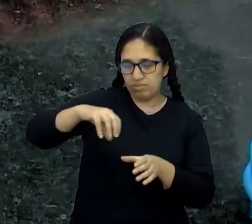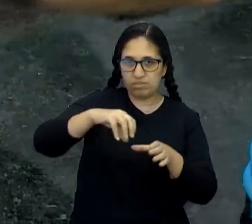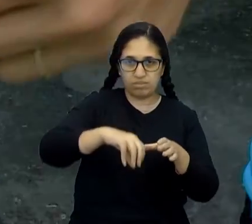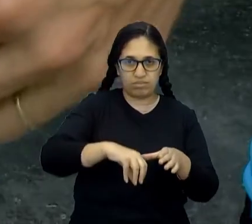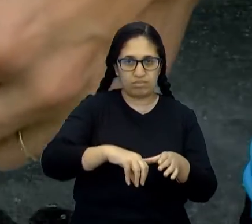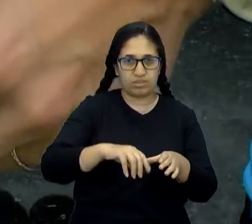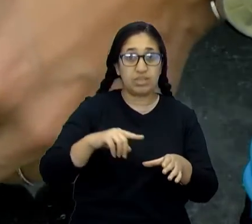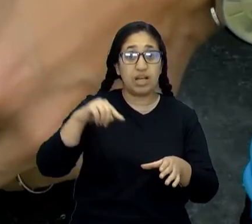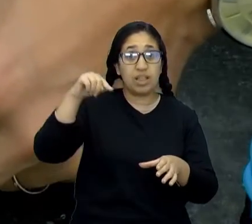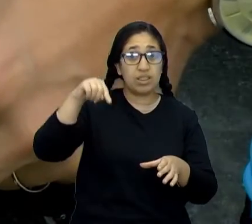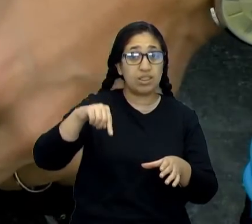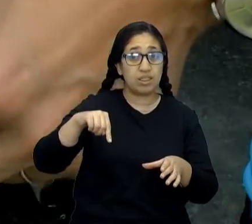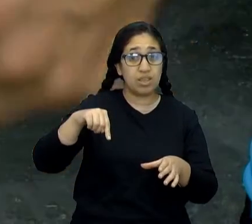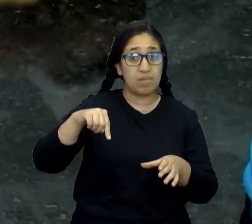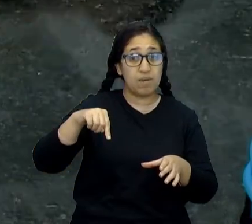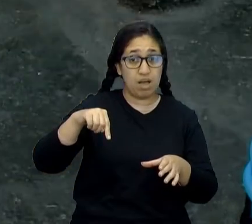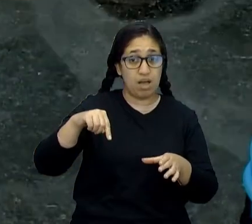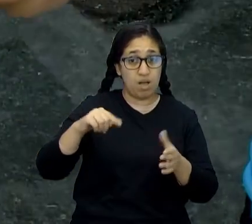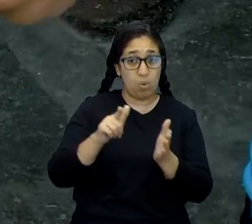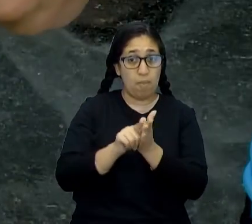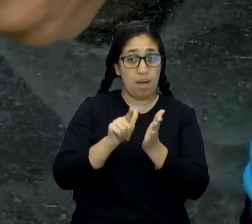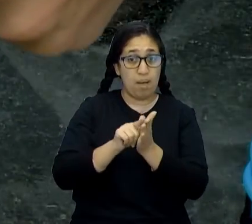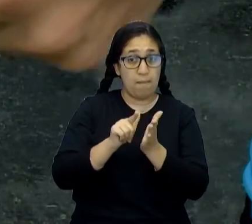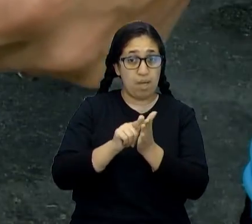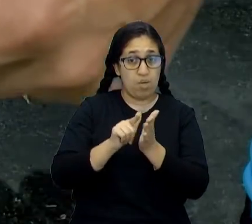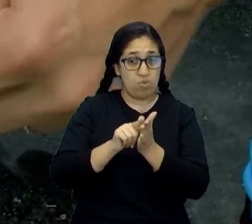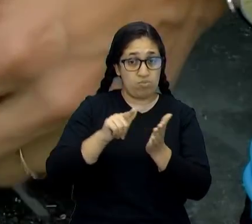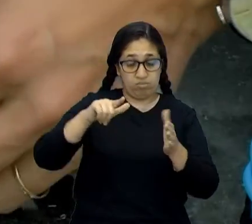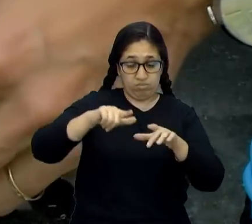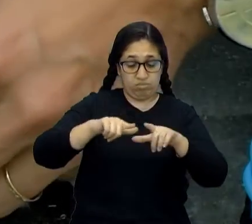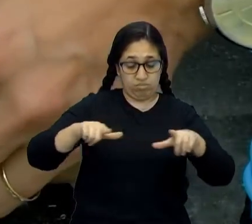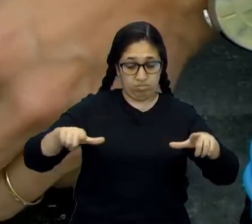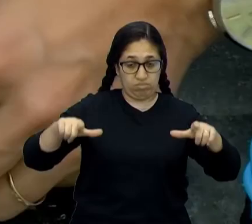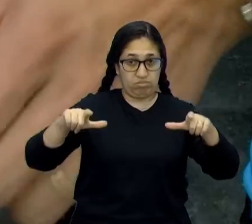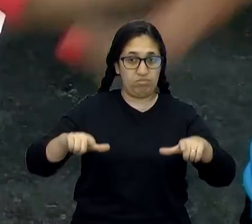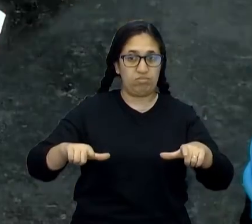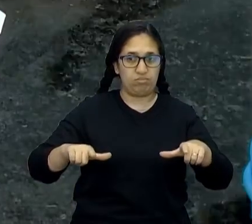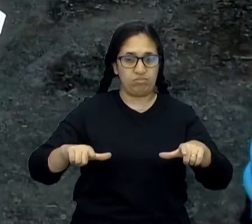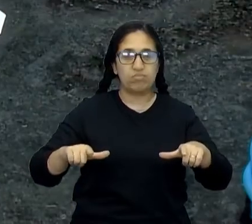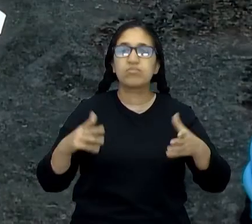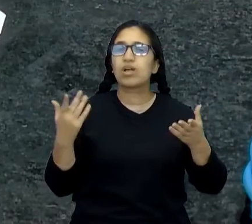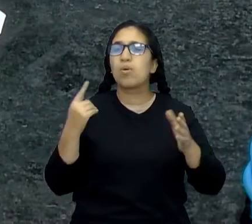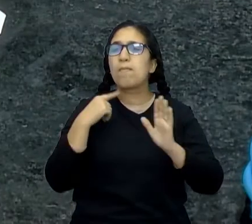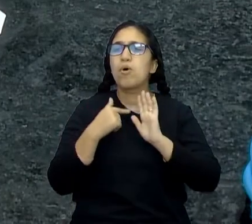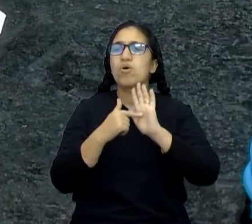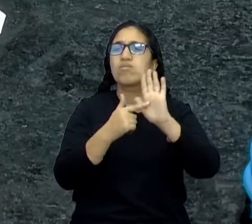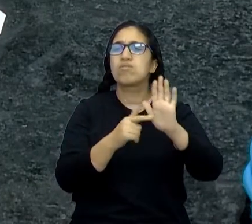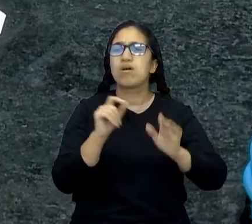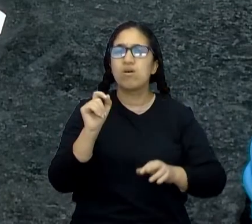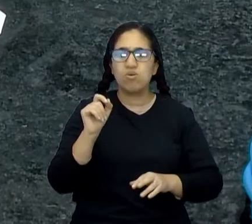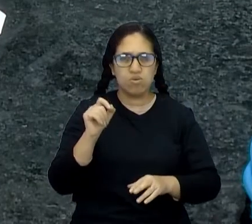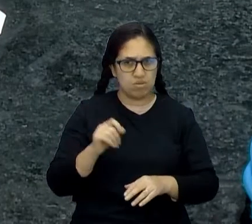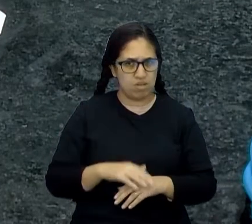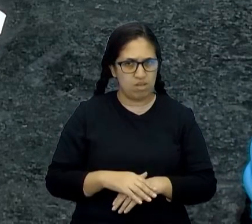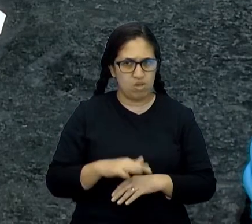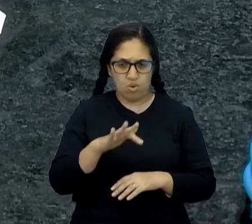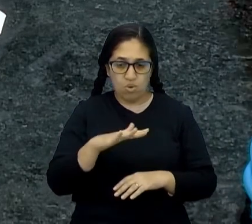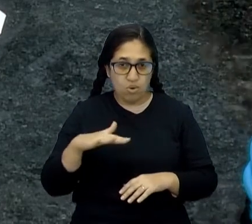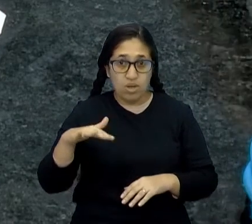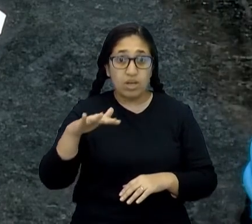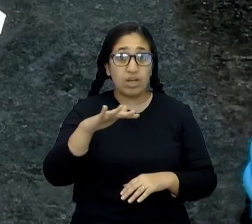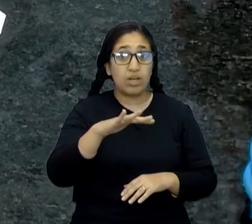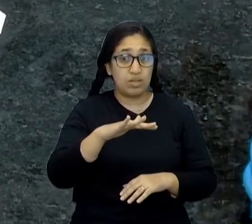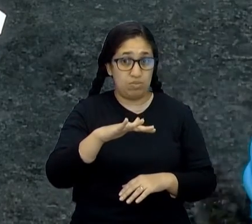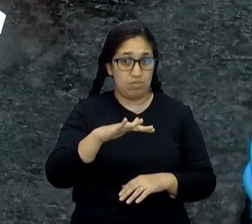e em cima esta folha de cartolina. O que que eu quero mostrar aqui? Eu vou mostrar o campo magnético como